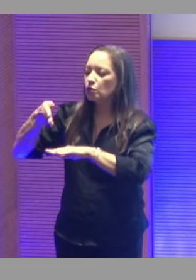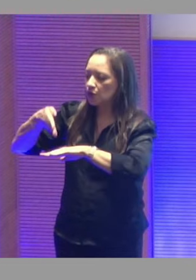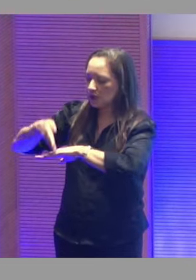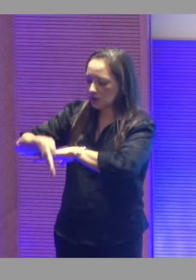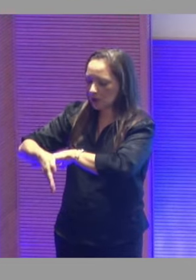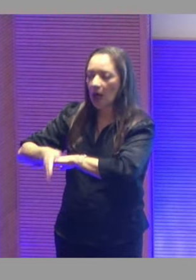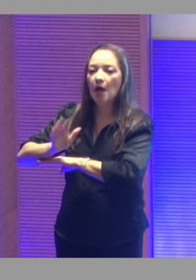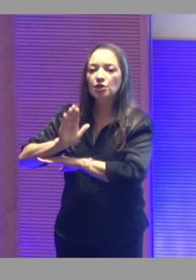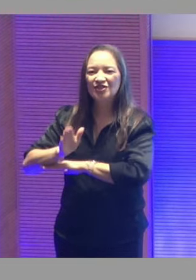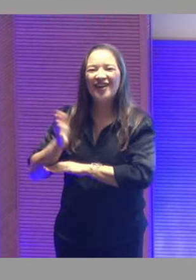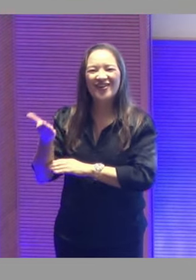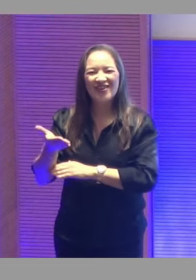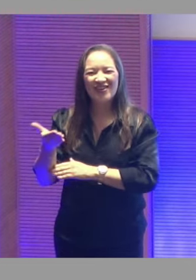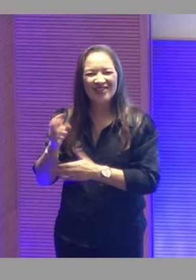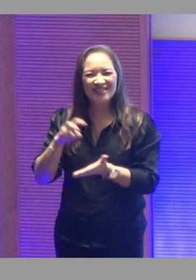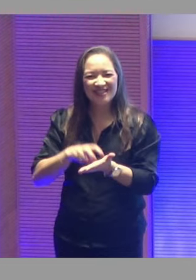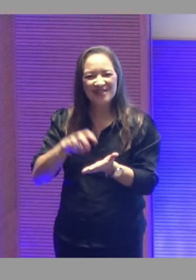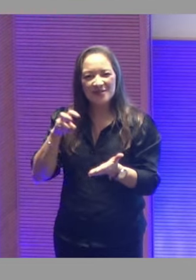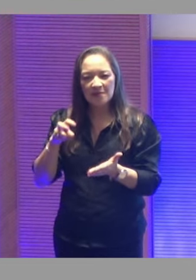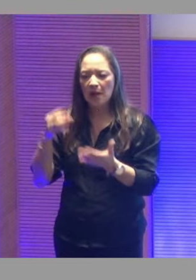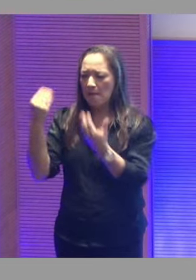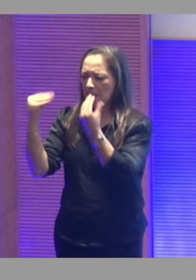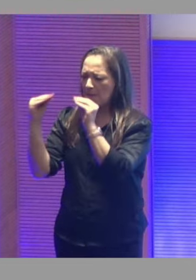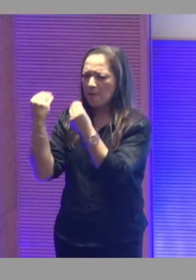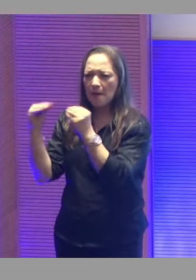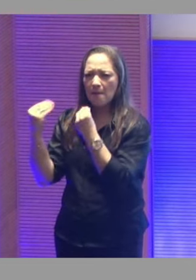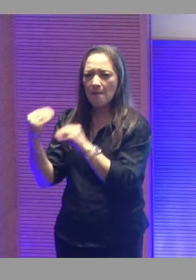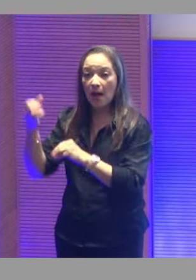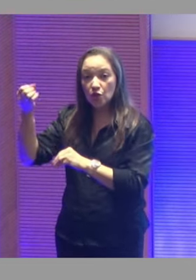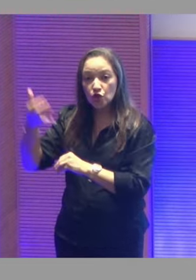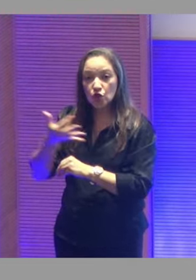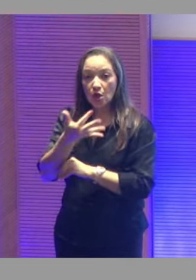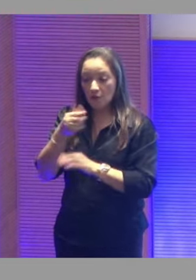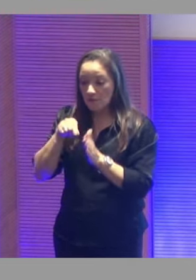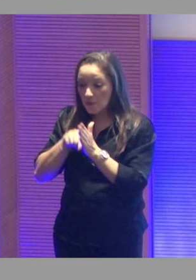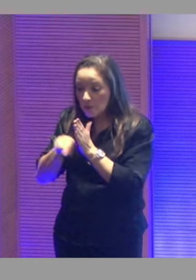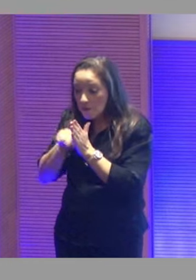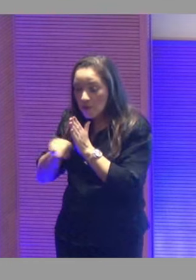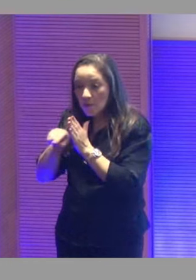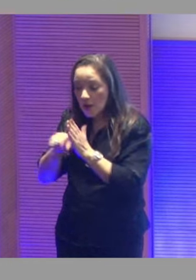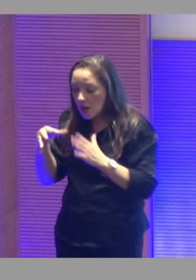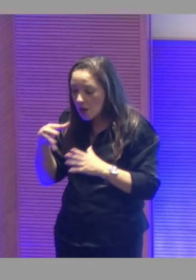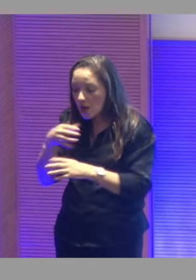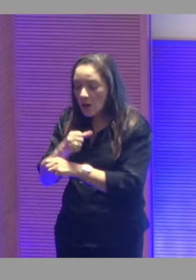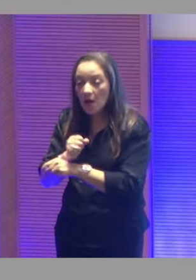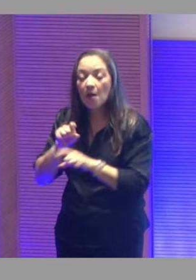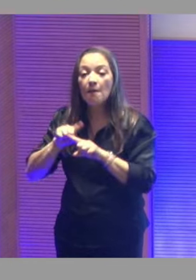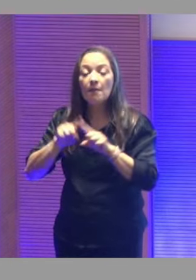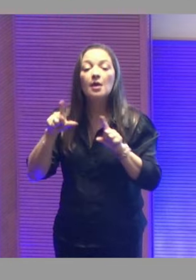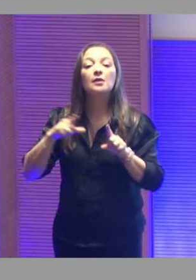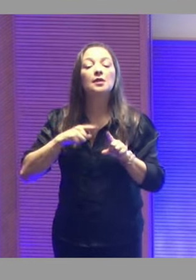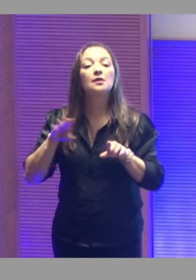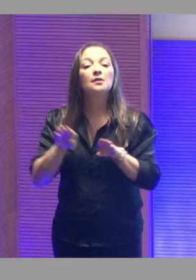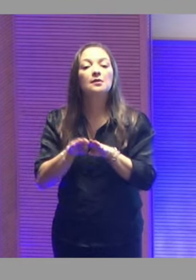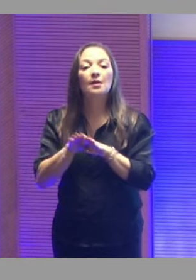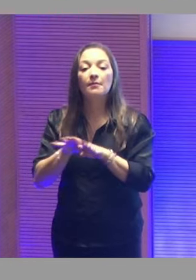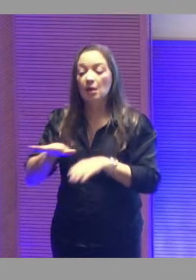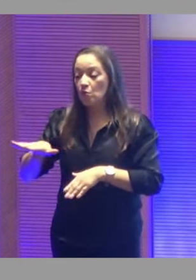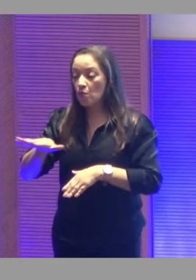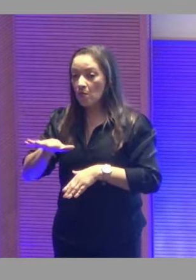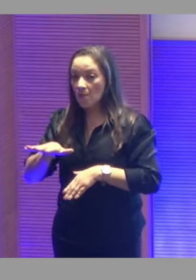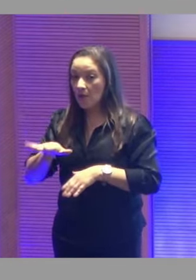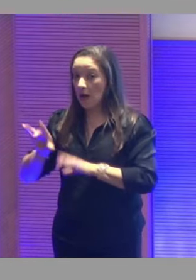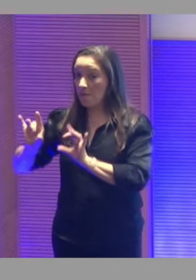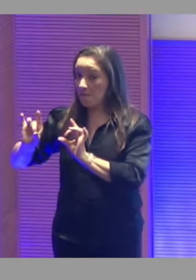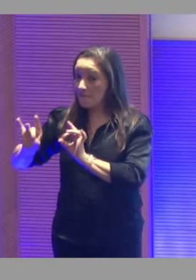já foi hoje de manhã já foi alimentada com os novos inventários Mas ele também tem uma área restrita que é específica